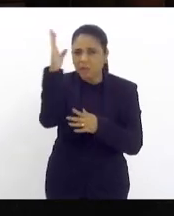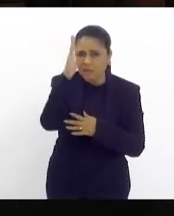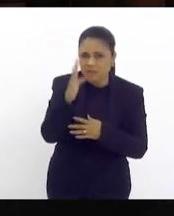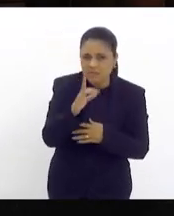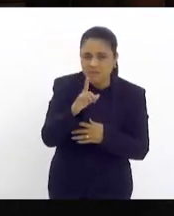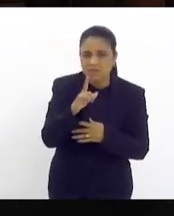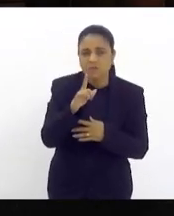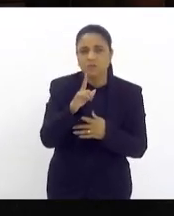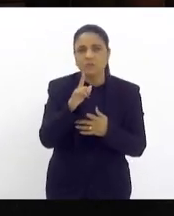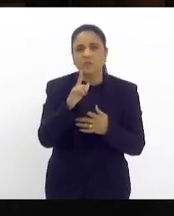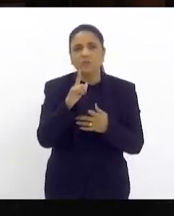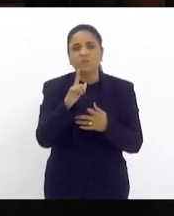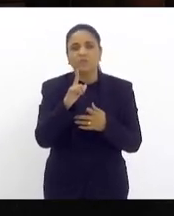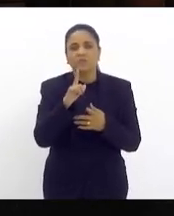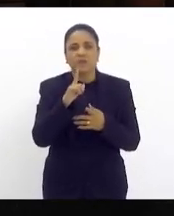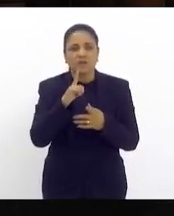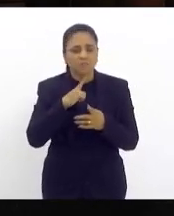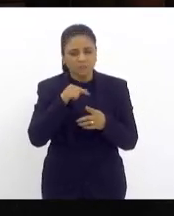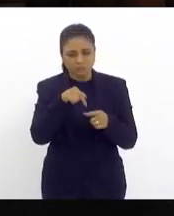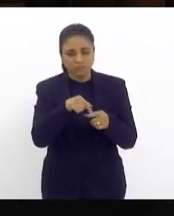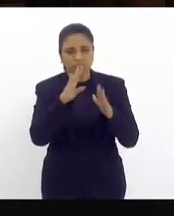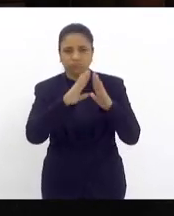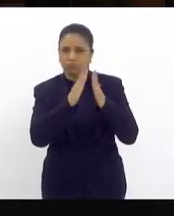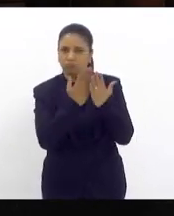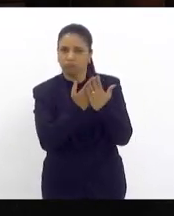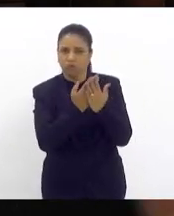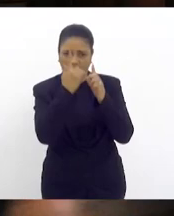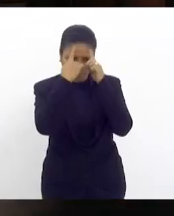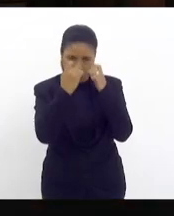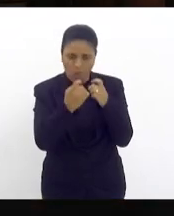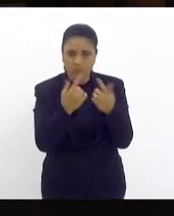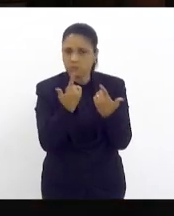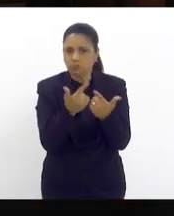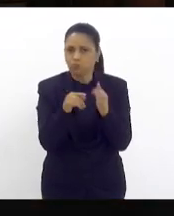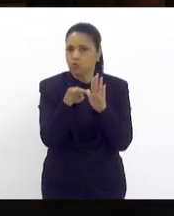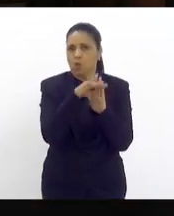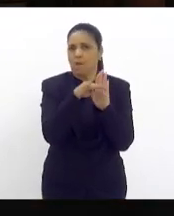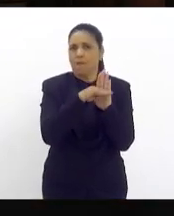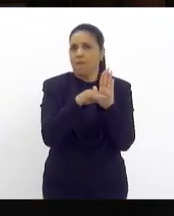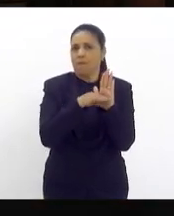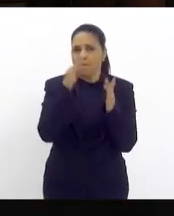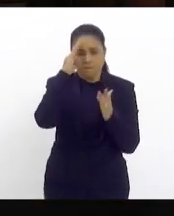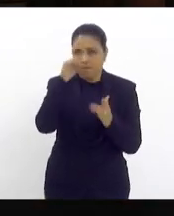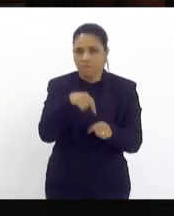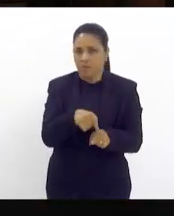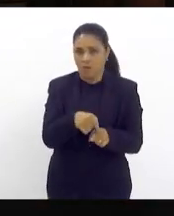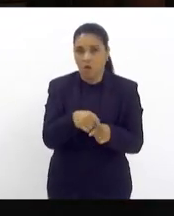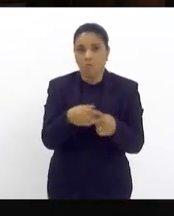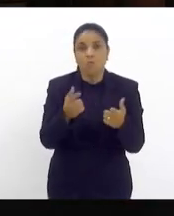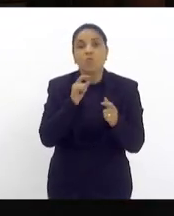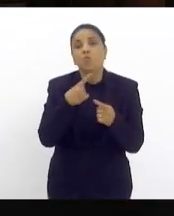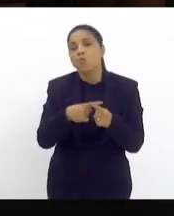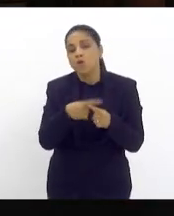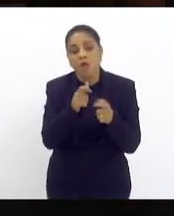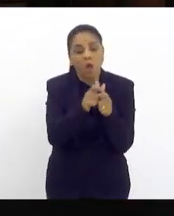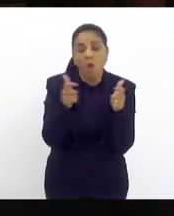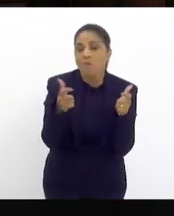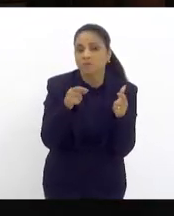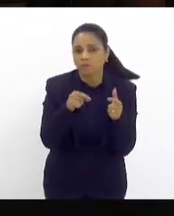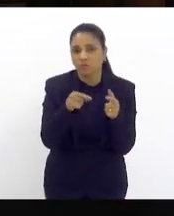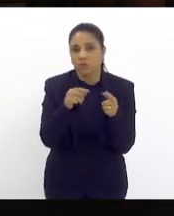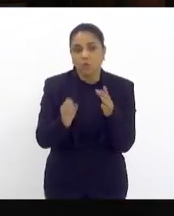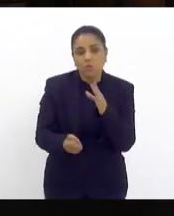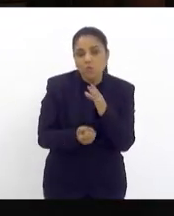não é algo que tava na prioridade né na agenda do dia então porque porque esse aumento da onde surgem